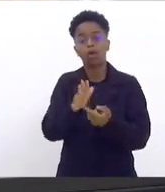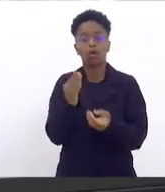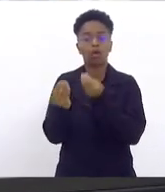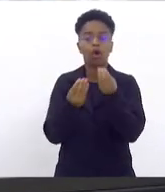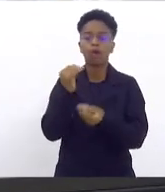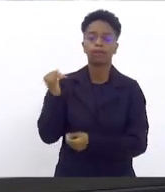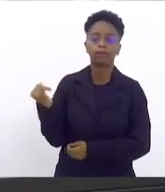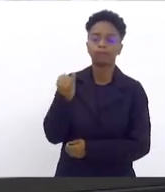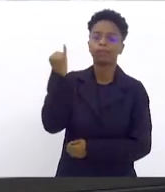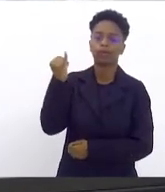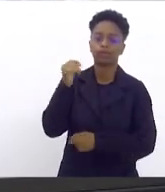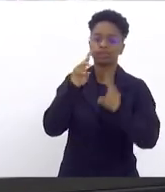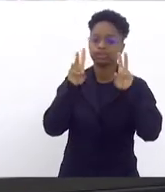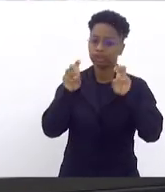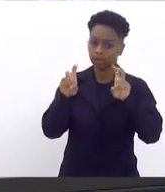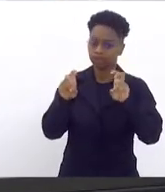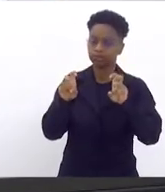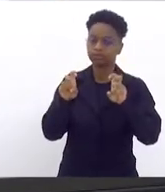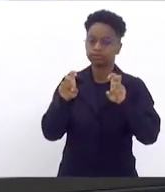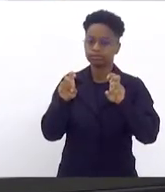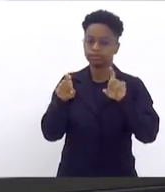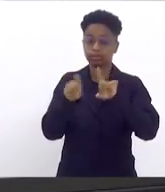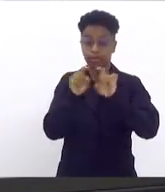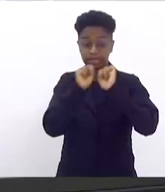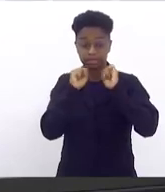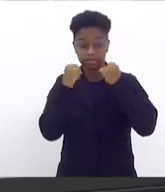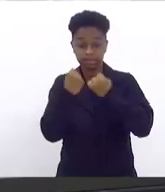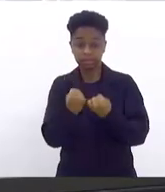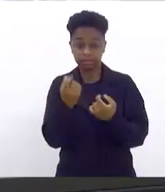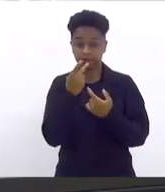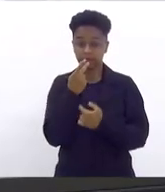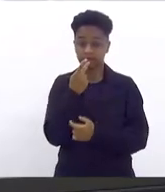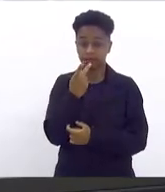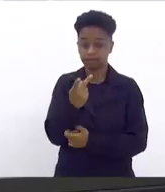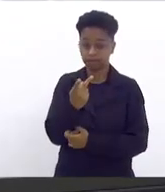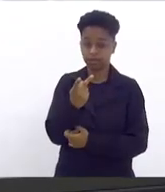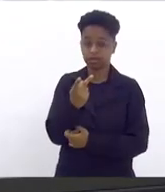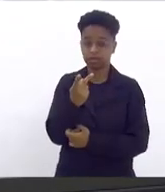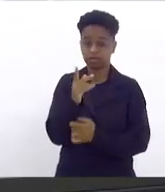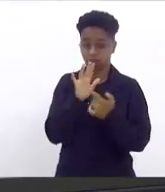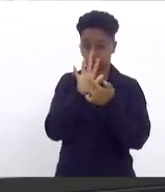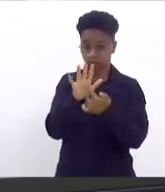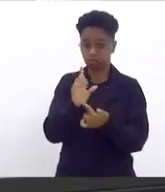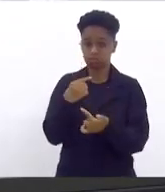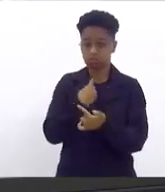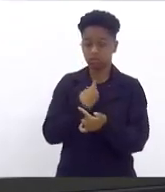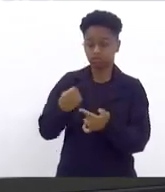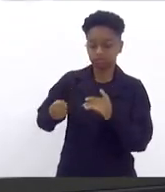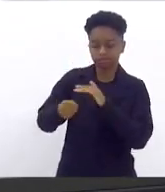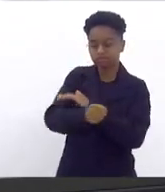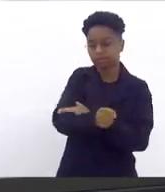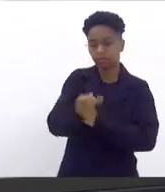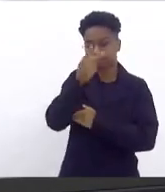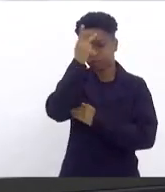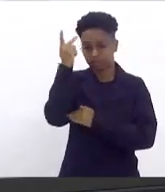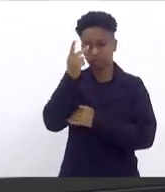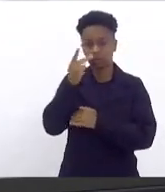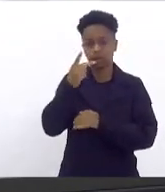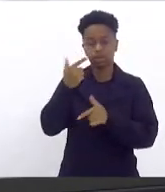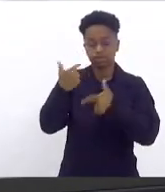importância do tema. O seminário falava, nós trouxemos especialistas no assunto,